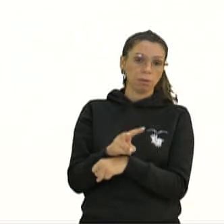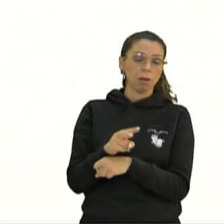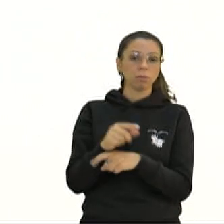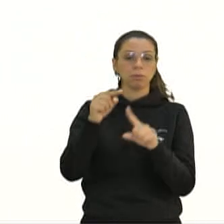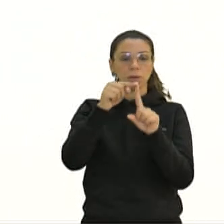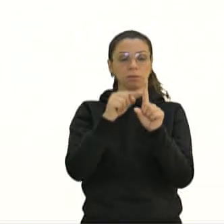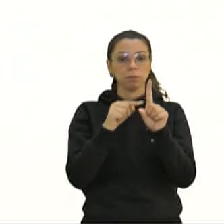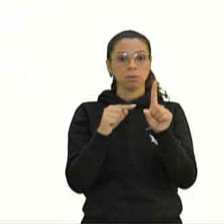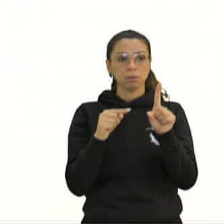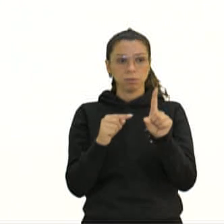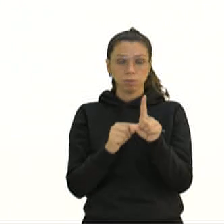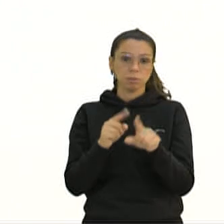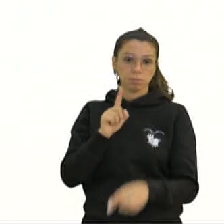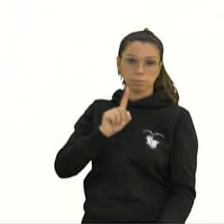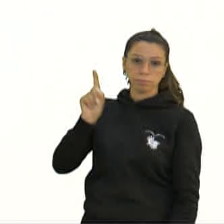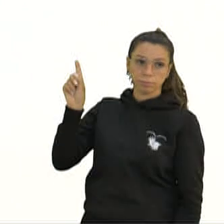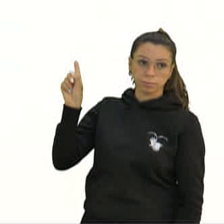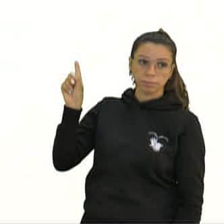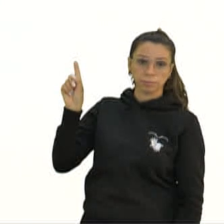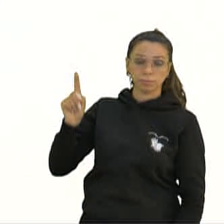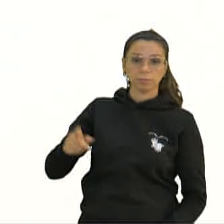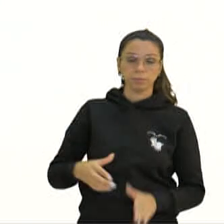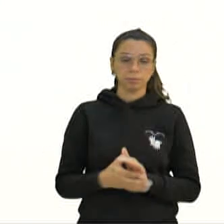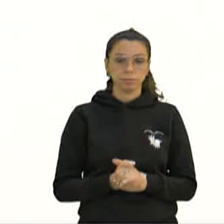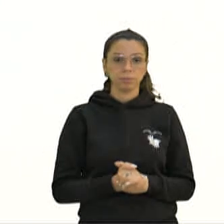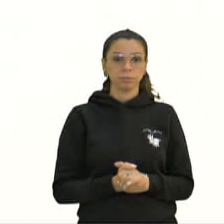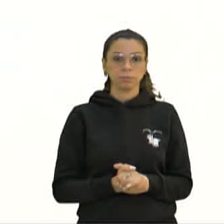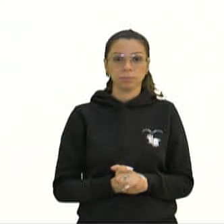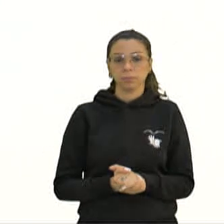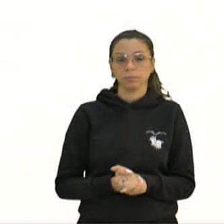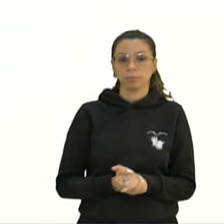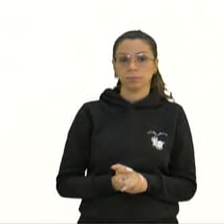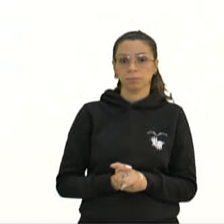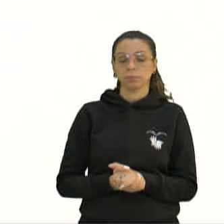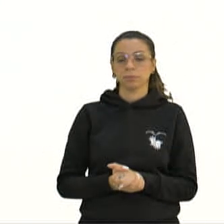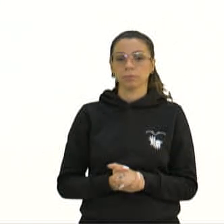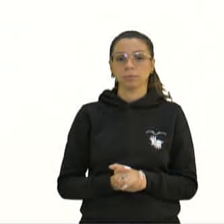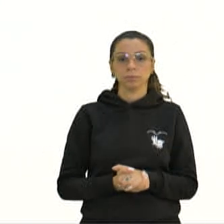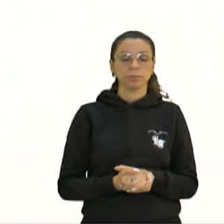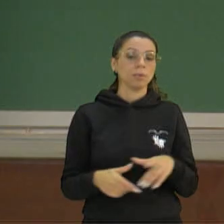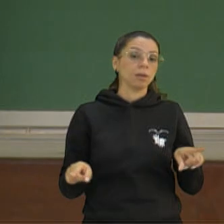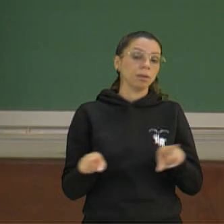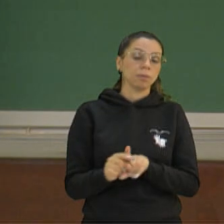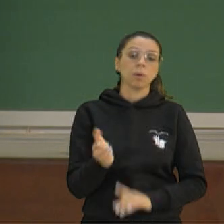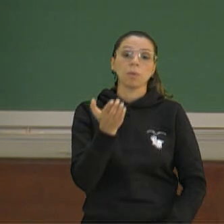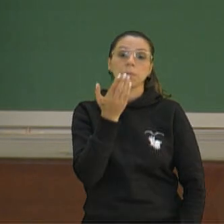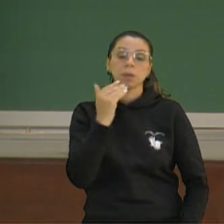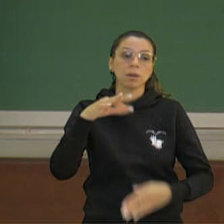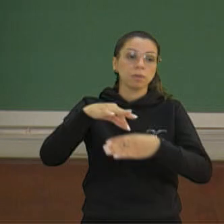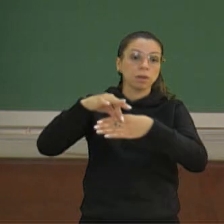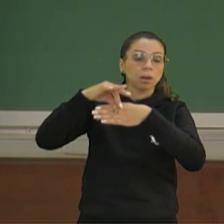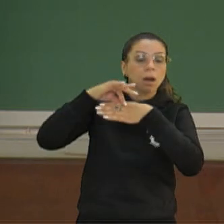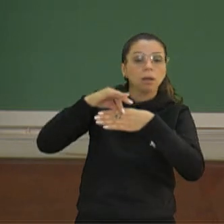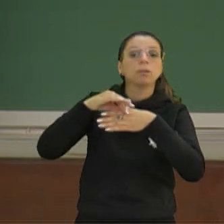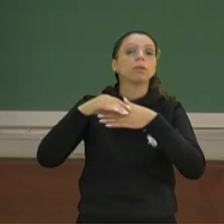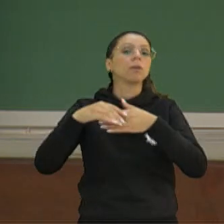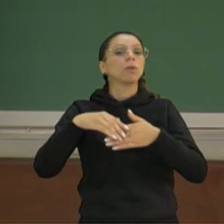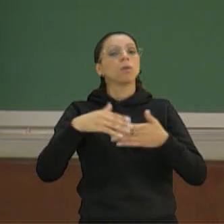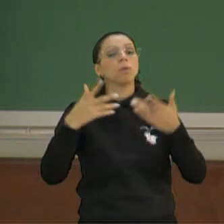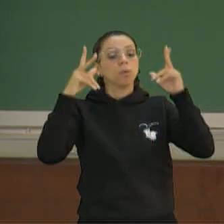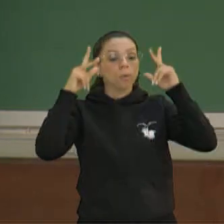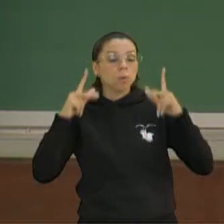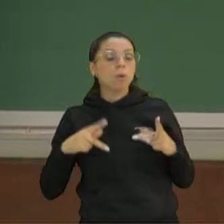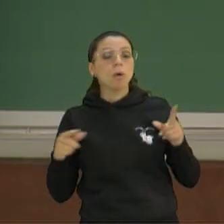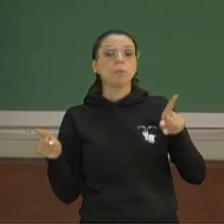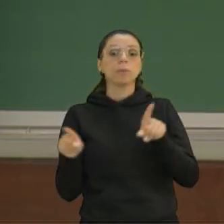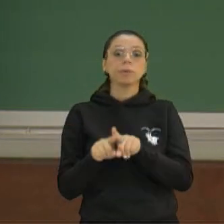de pecuária, né? Na pecuária intensiva. Além do consumo de carne, o homem também se